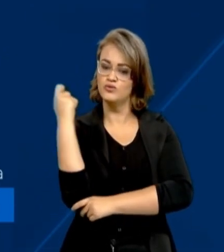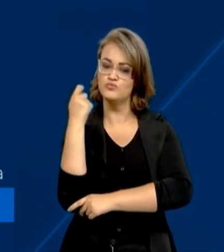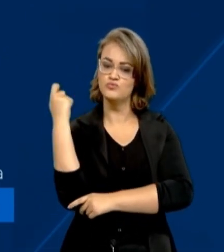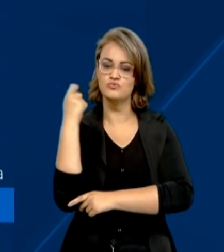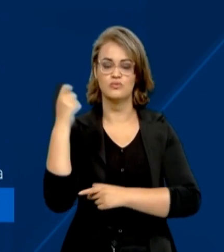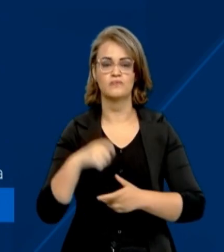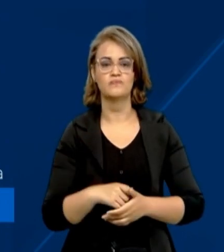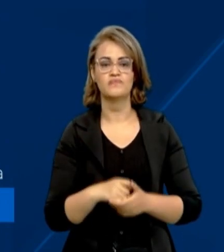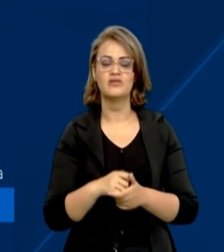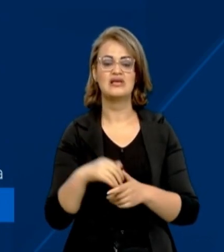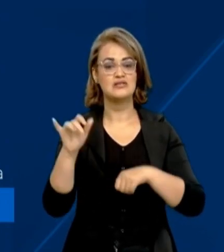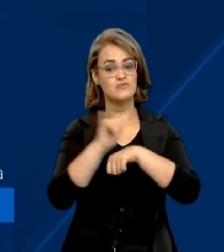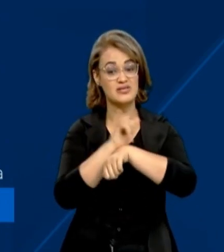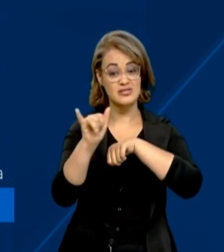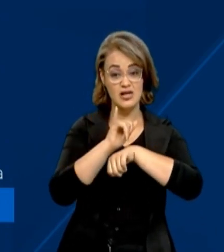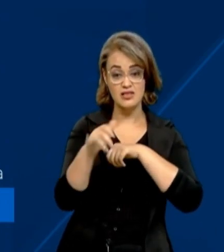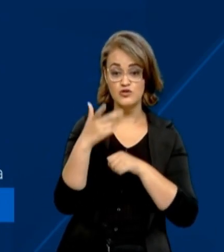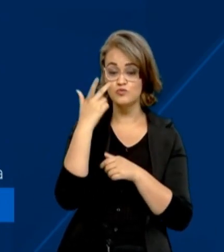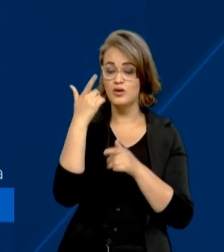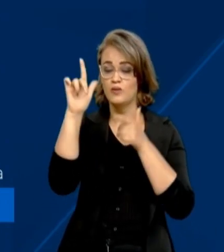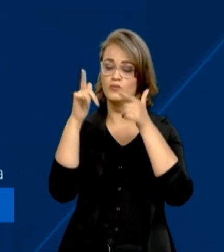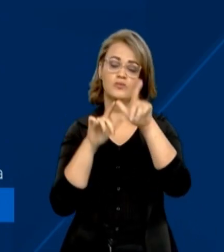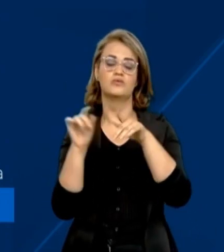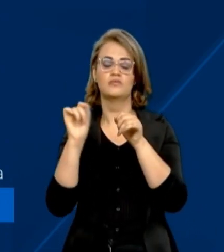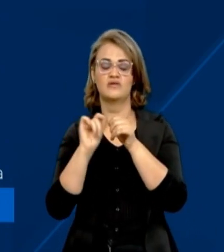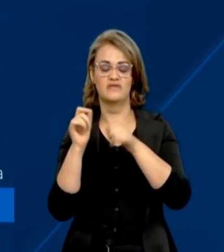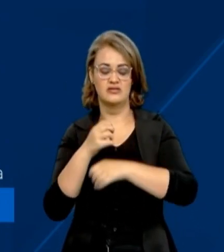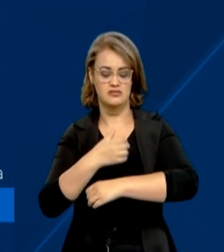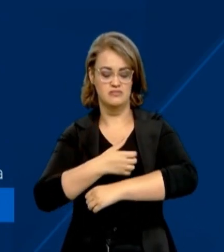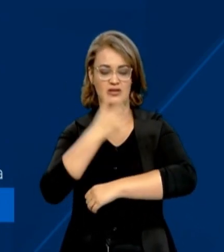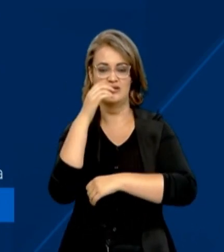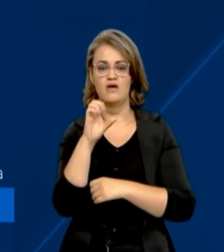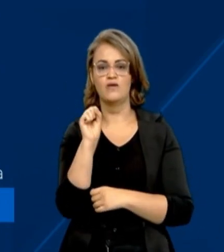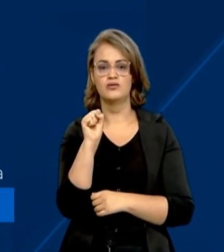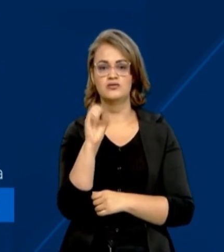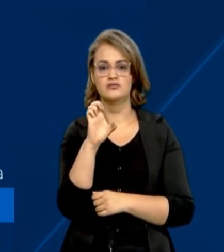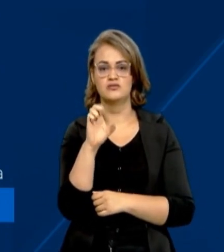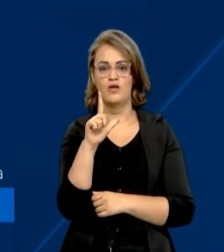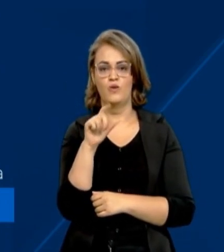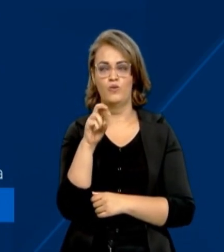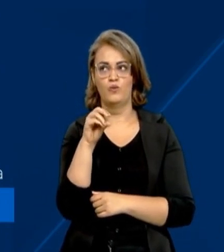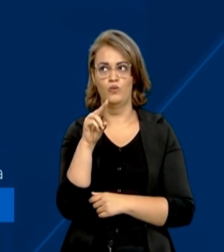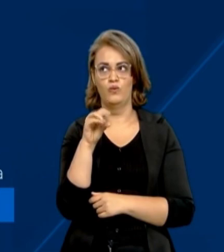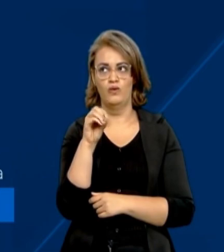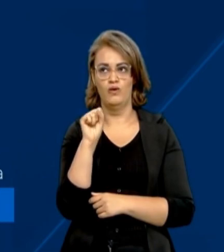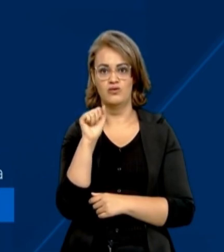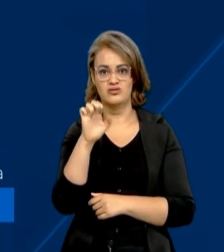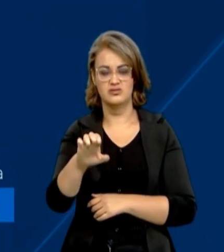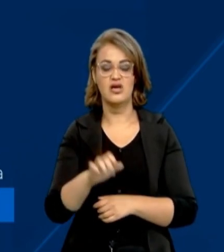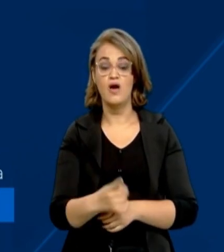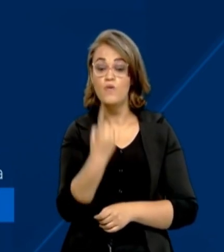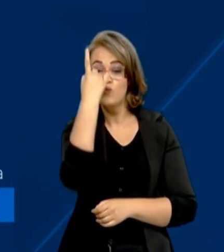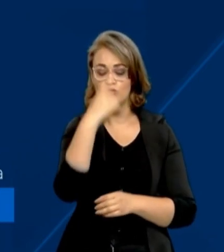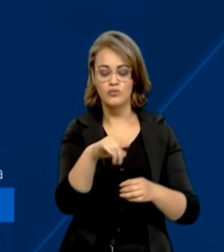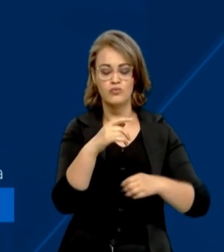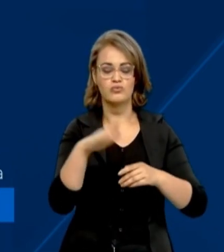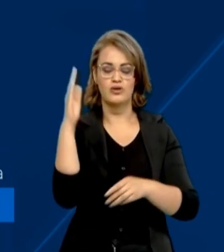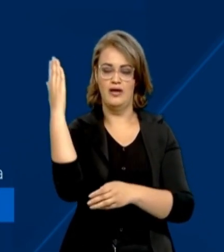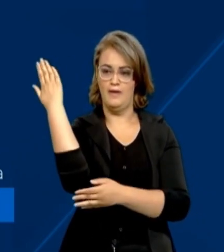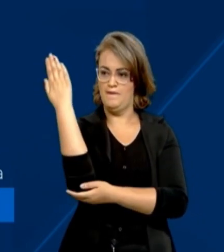Sul. Estratégico para a cadeia de produção de celulose, é o único operador portuário de movimentação de madeira na